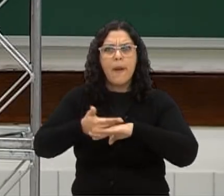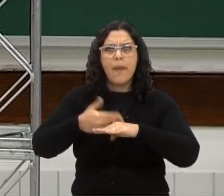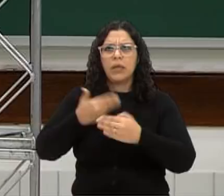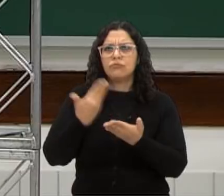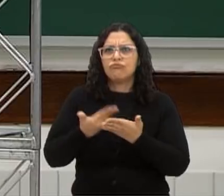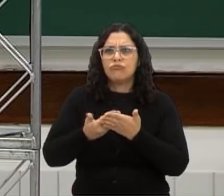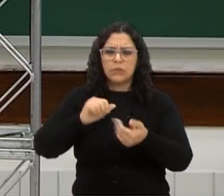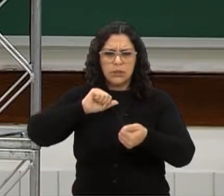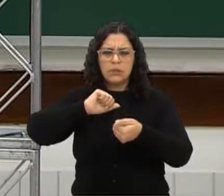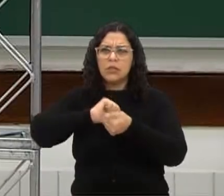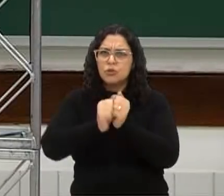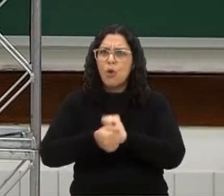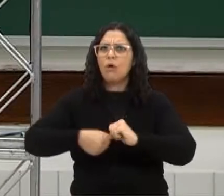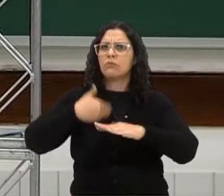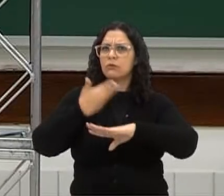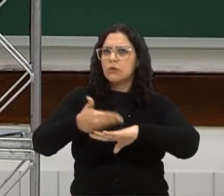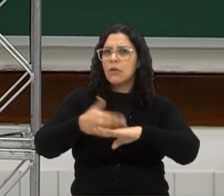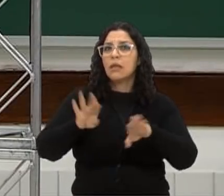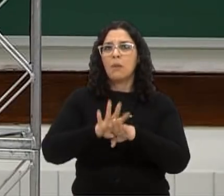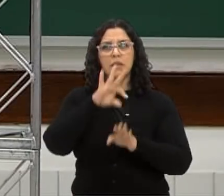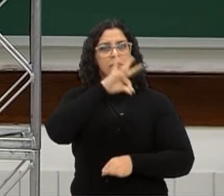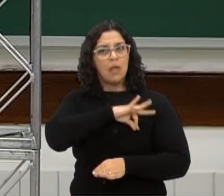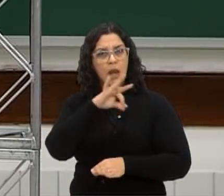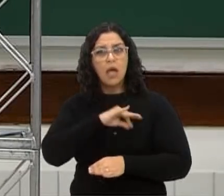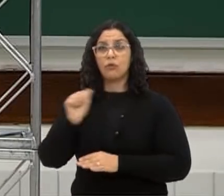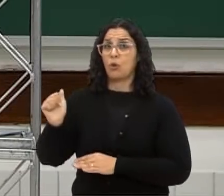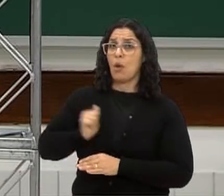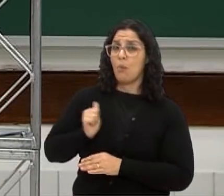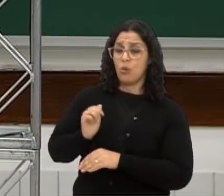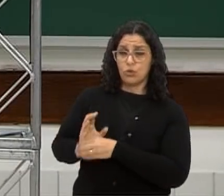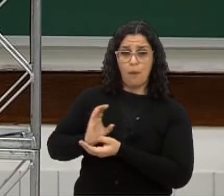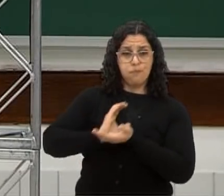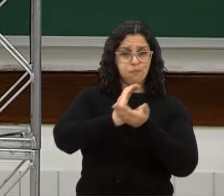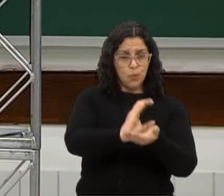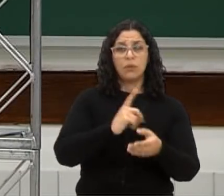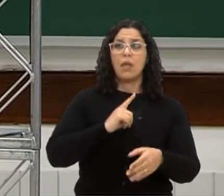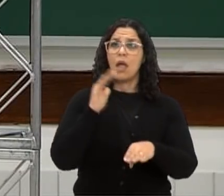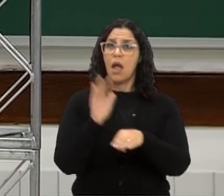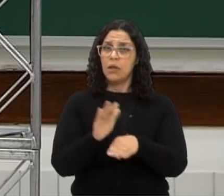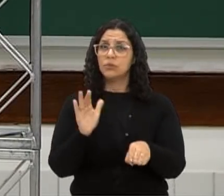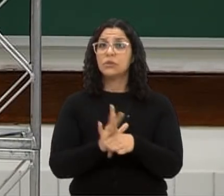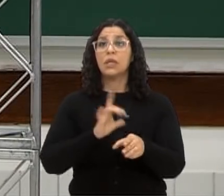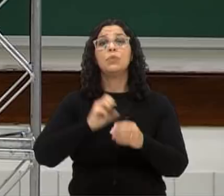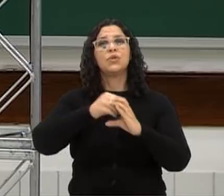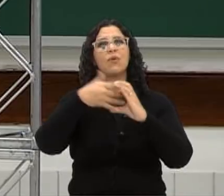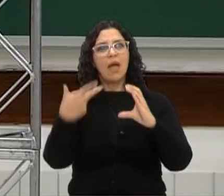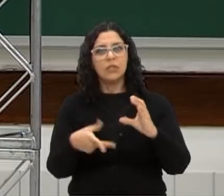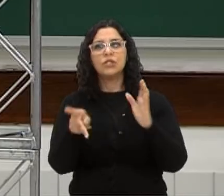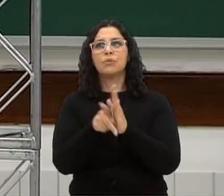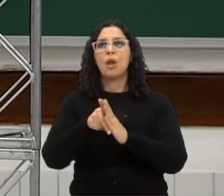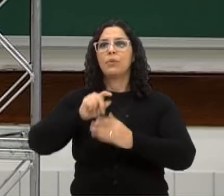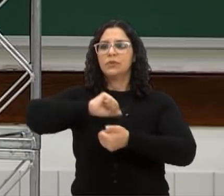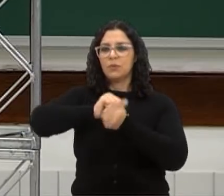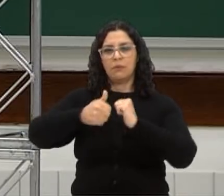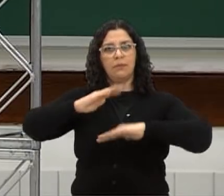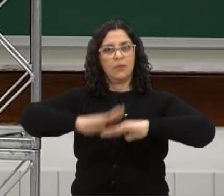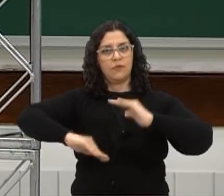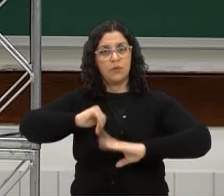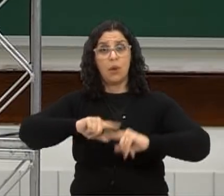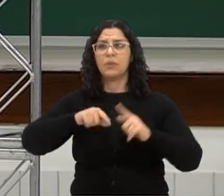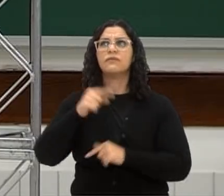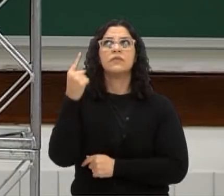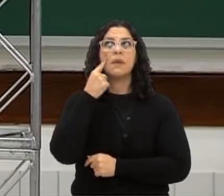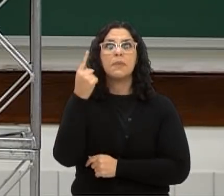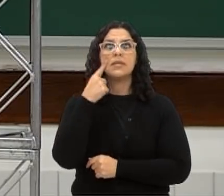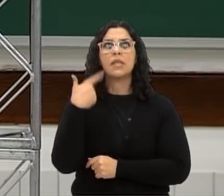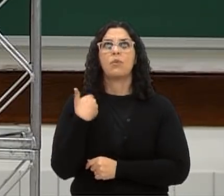vai ter ali um salário, ou ele vai ter uma ajuda de custo, uma bolsa, né, um auxílio, alguma coisa assim. E isso caracteriza a profissionalização. Então, se você pensa